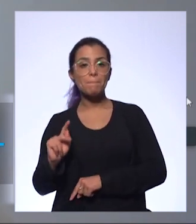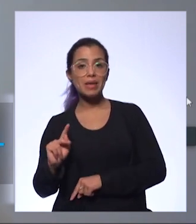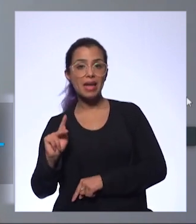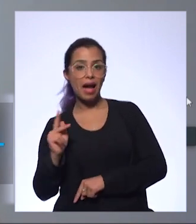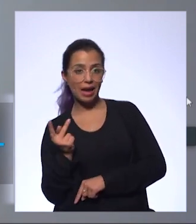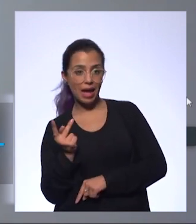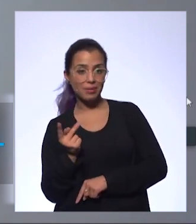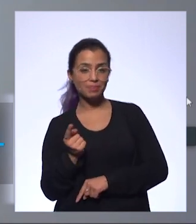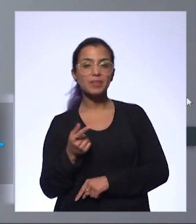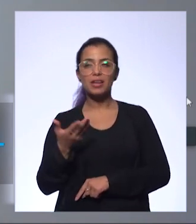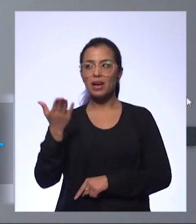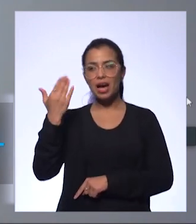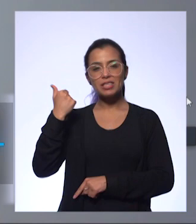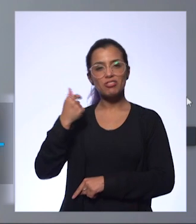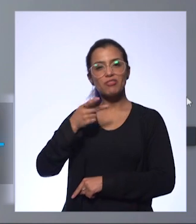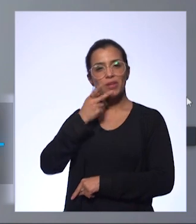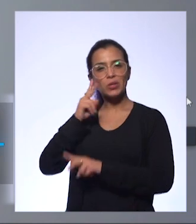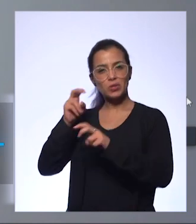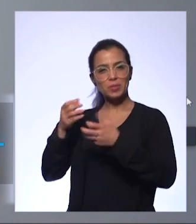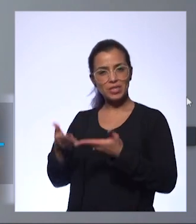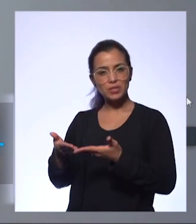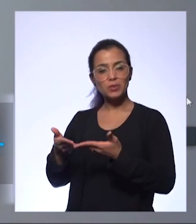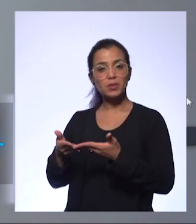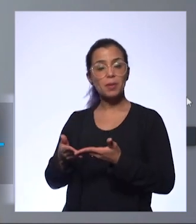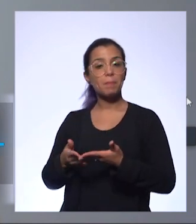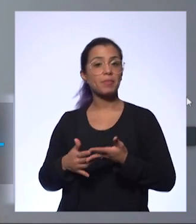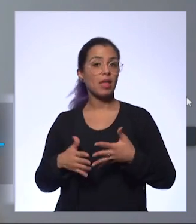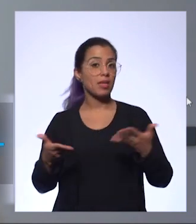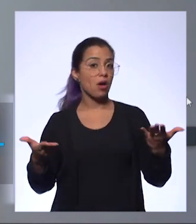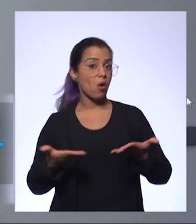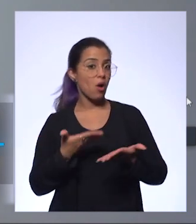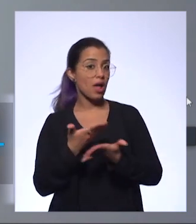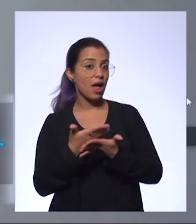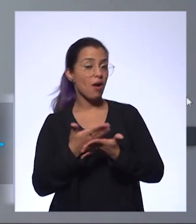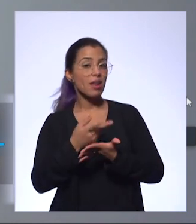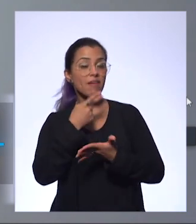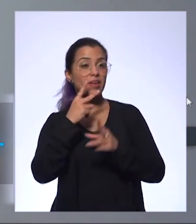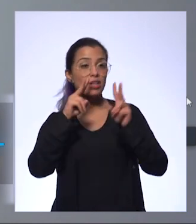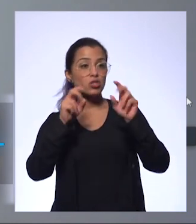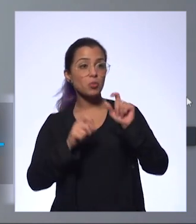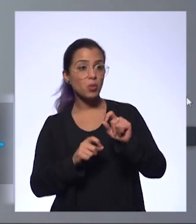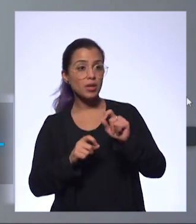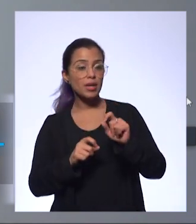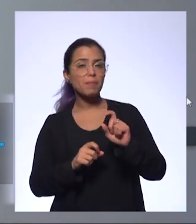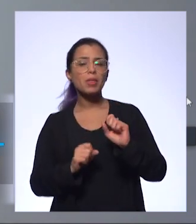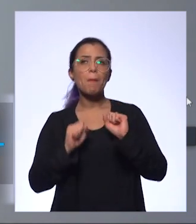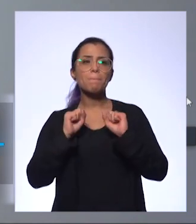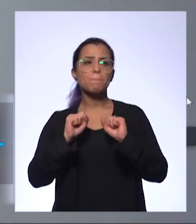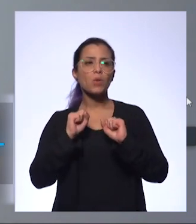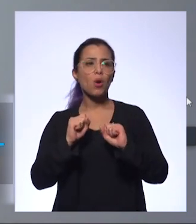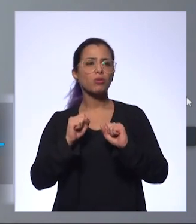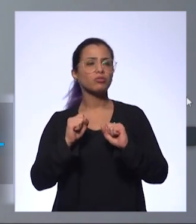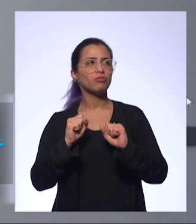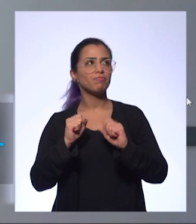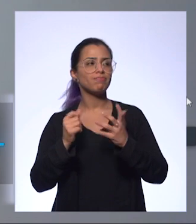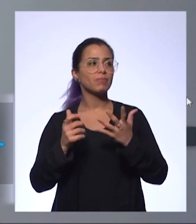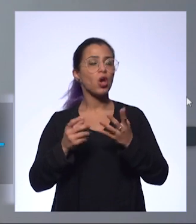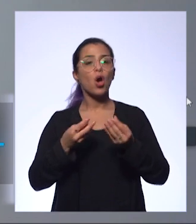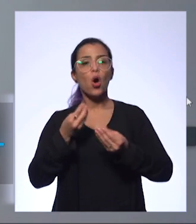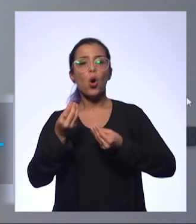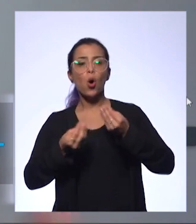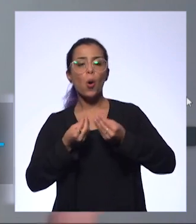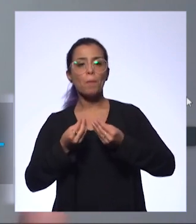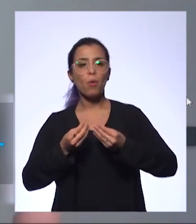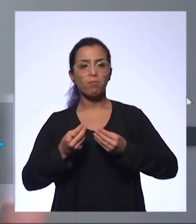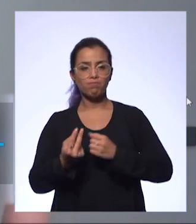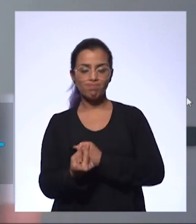encontro anterior, nós falamos um pouquinho sobre o pH. E agora, nessa aula, nós vamos falar o quê? O que pode... Como neutralizar